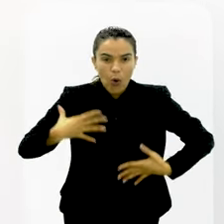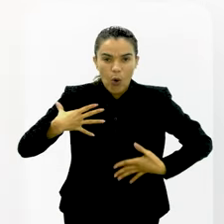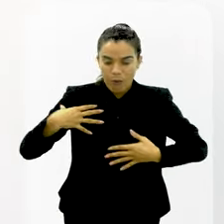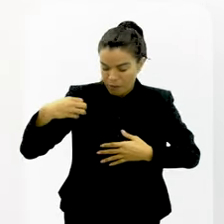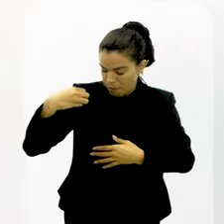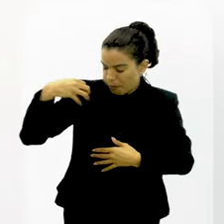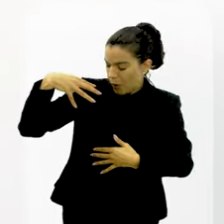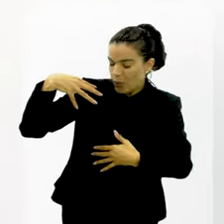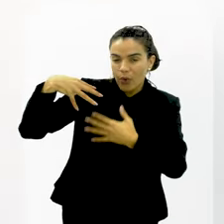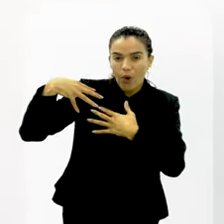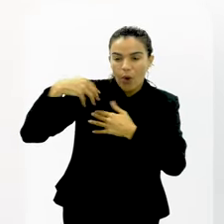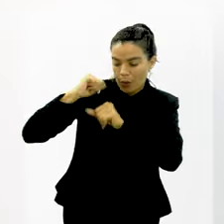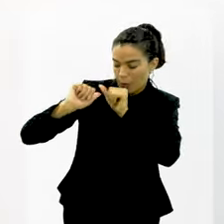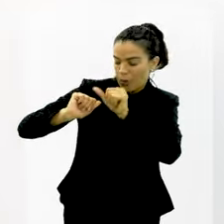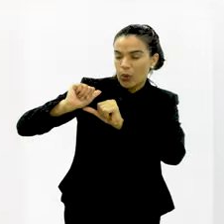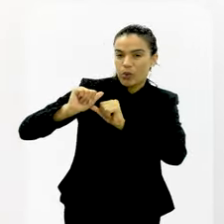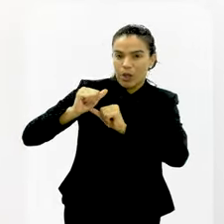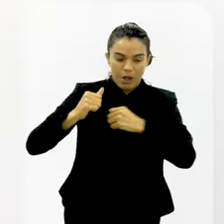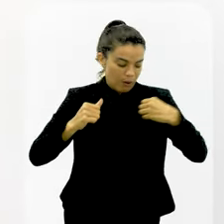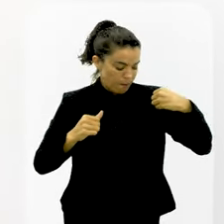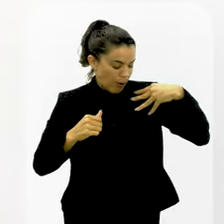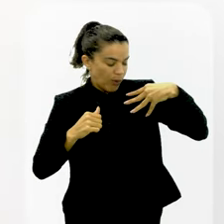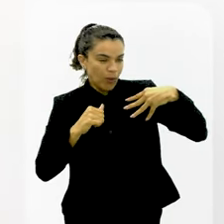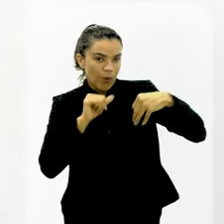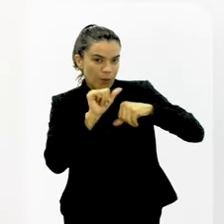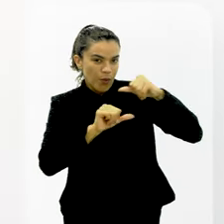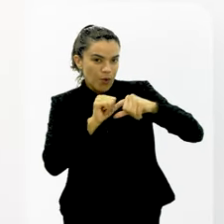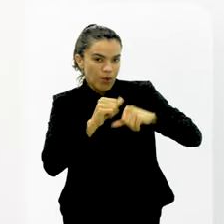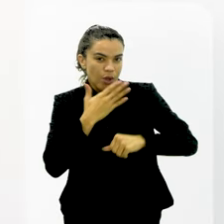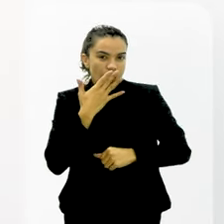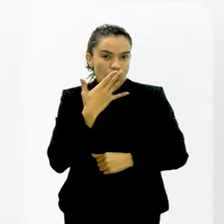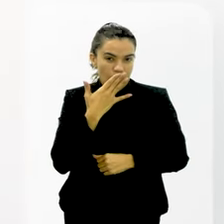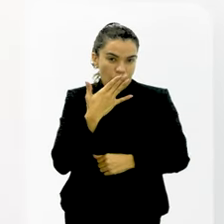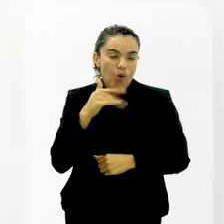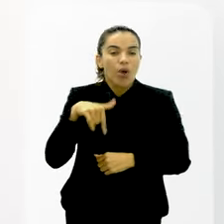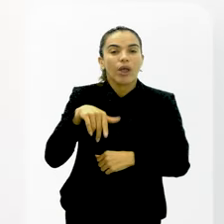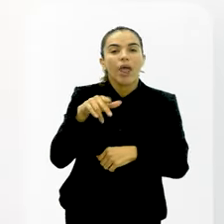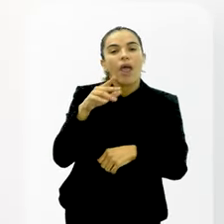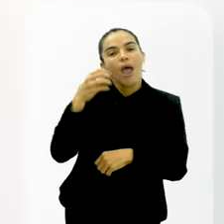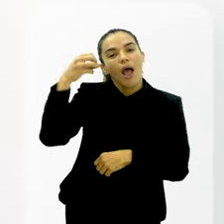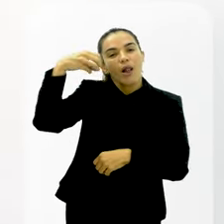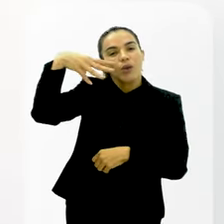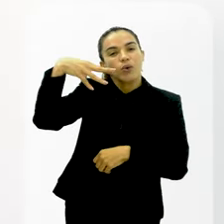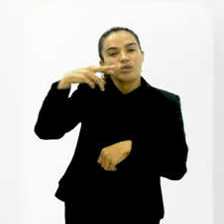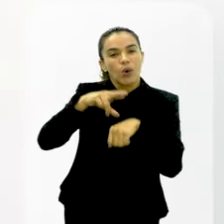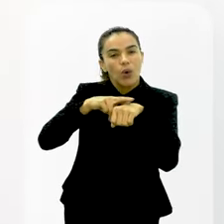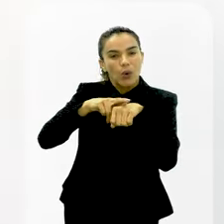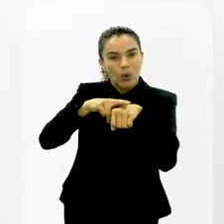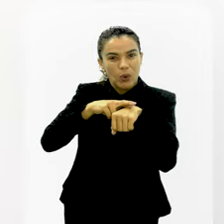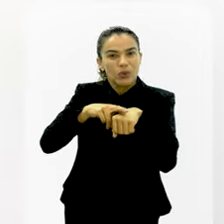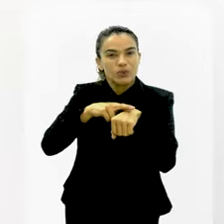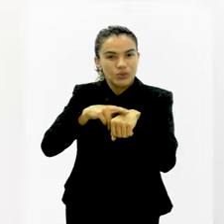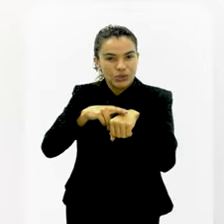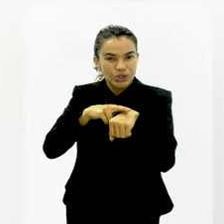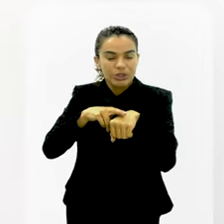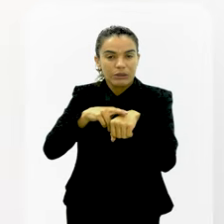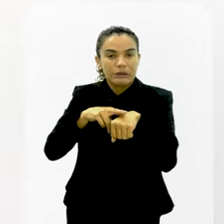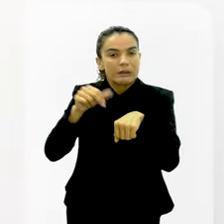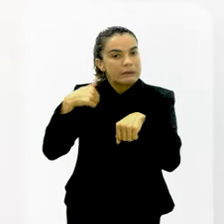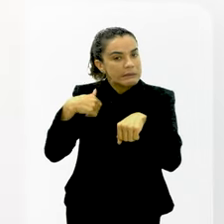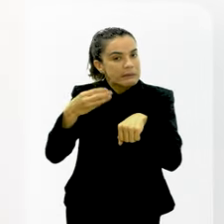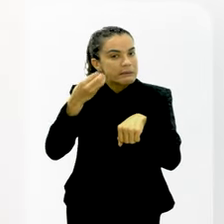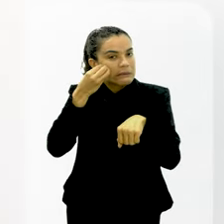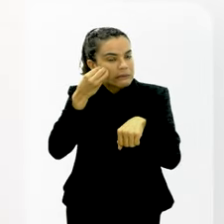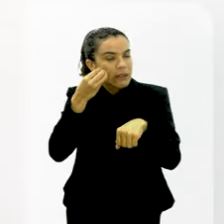pudessem reagir à luz, né? E aí, fazendo uma pesquisa sobre o Combo Blue, que é a luz negra, né? Uhum.